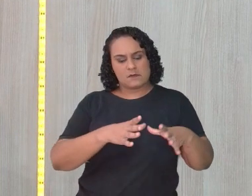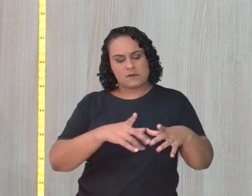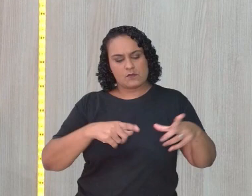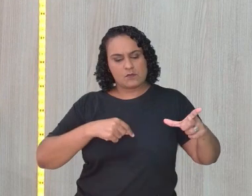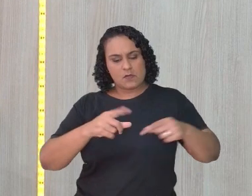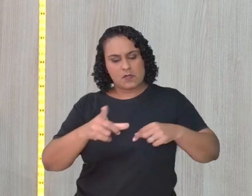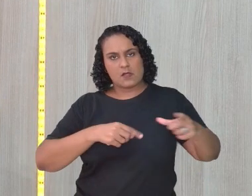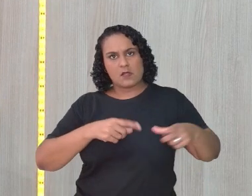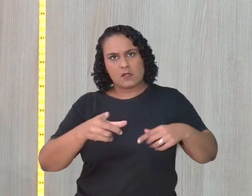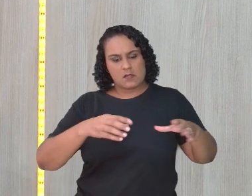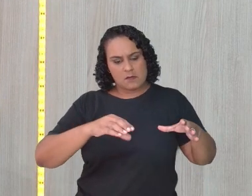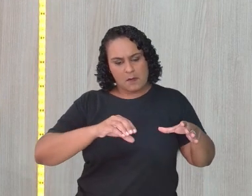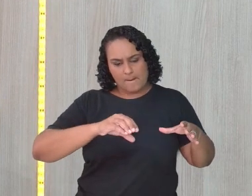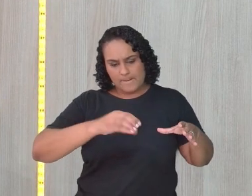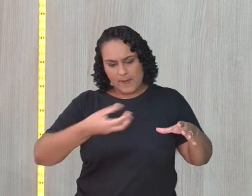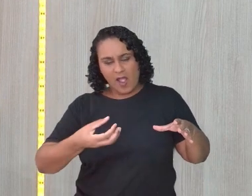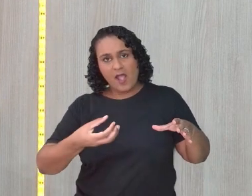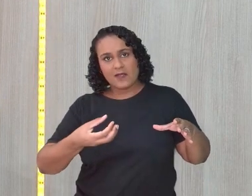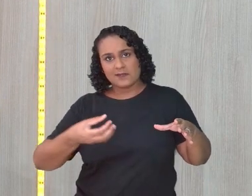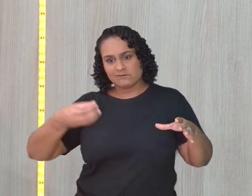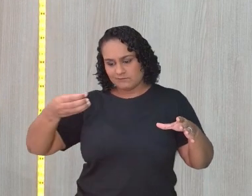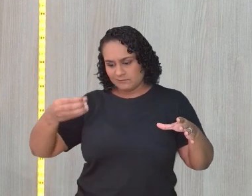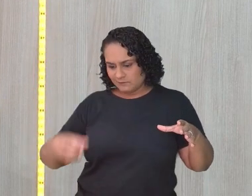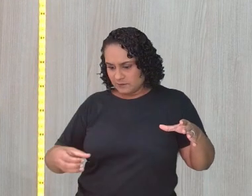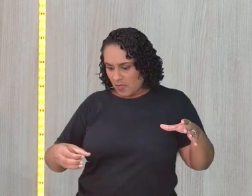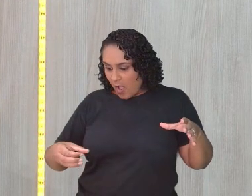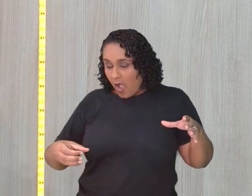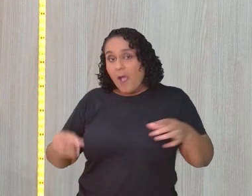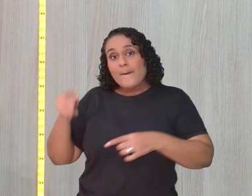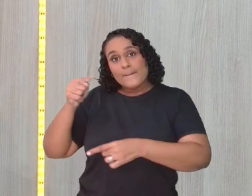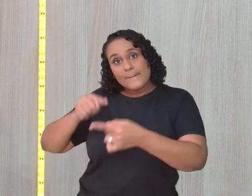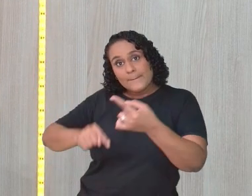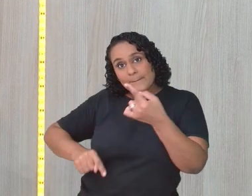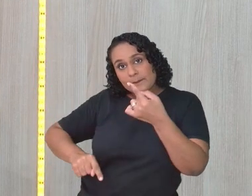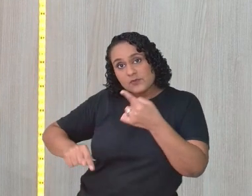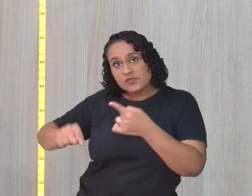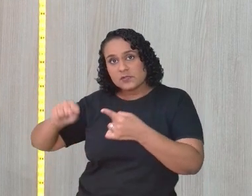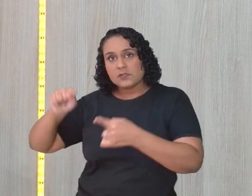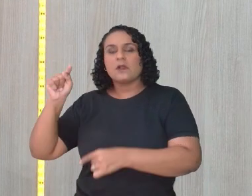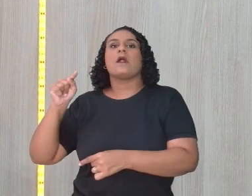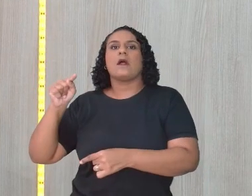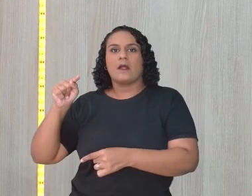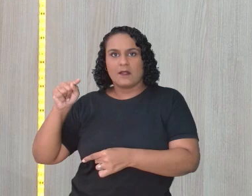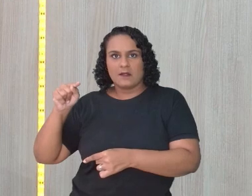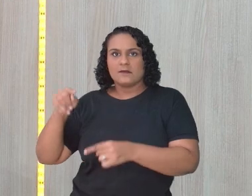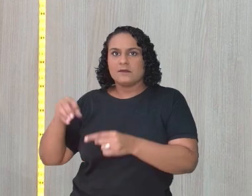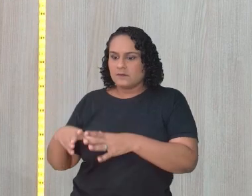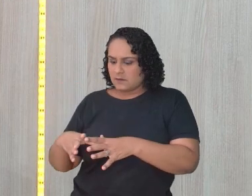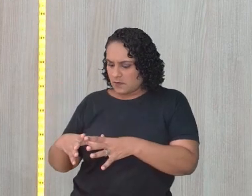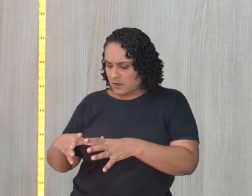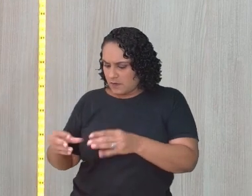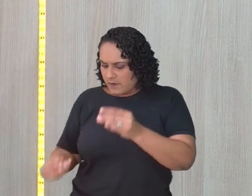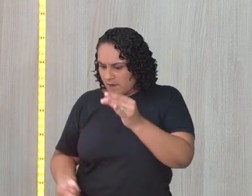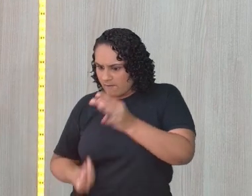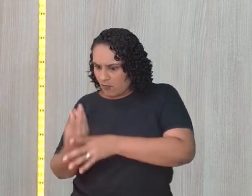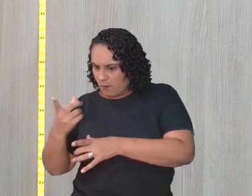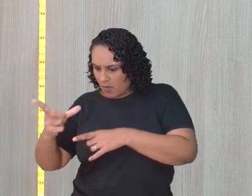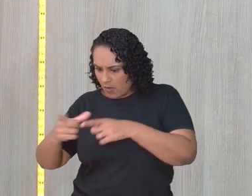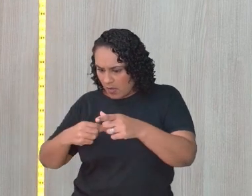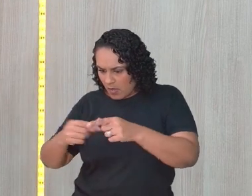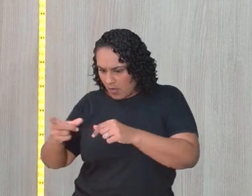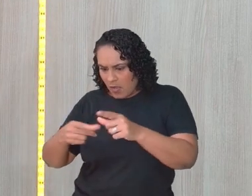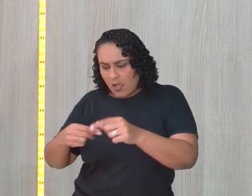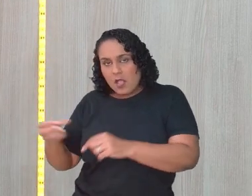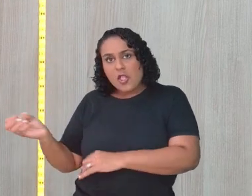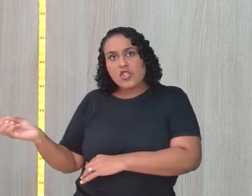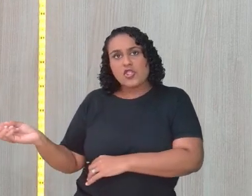um dos raios, de uma daquelas partes, ela tem a capacidade de regenerar a parte perdida e aquela pequena parte